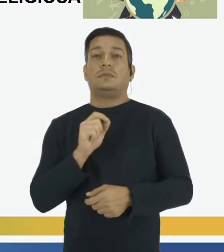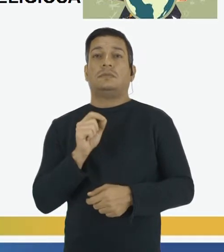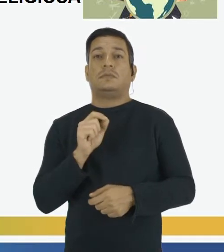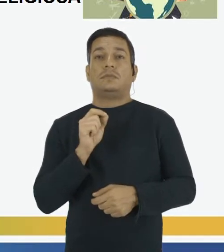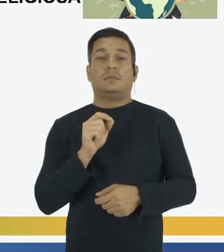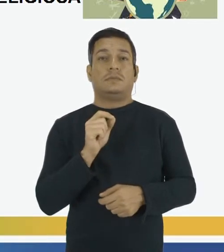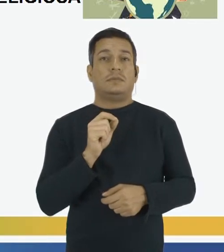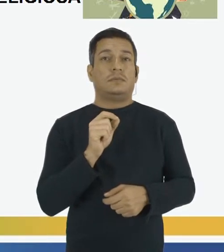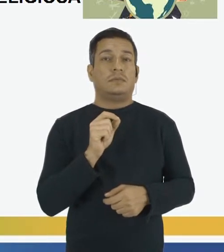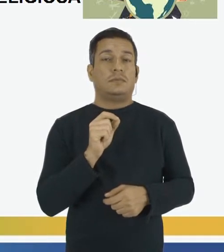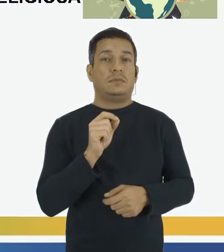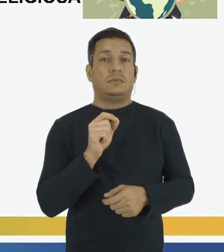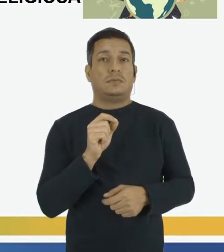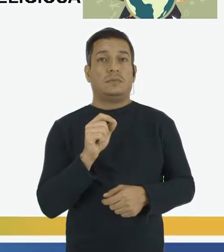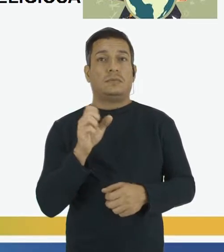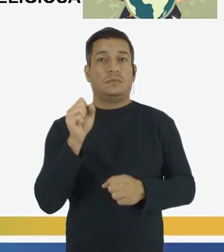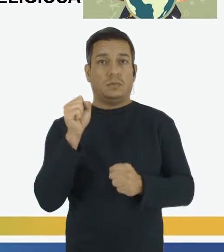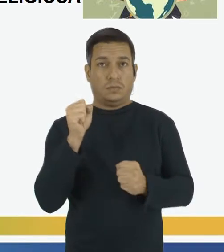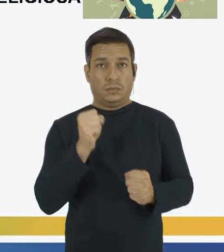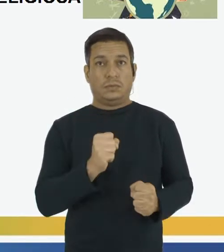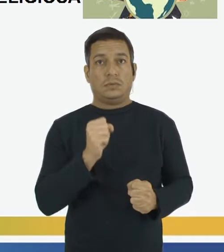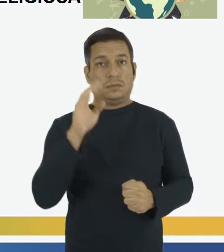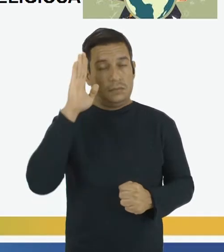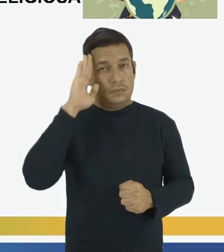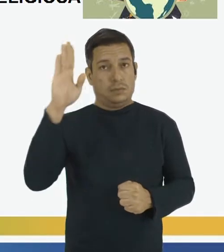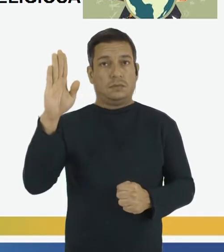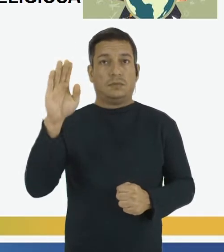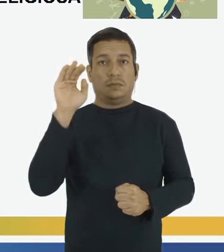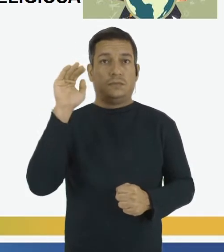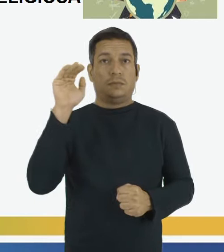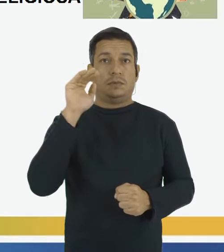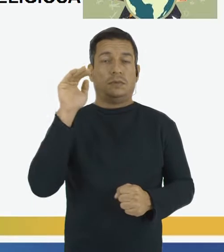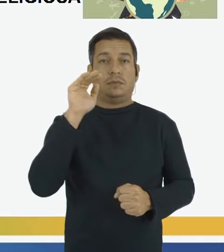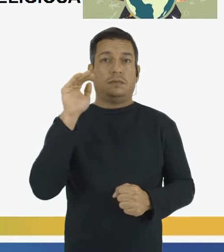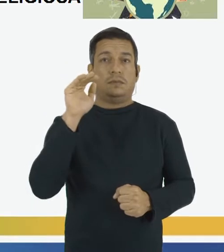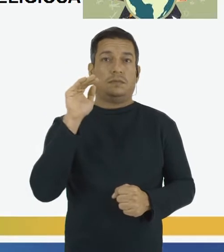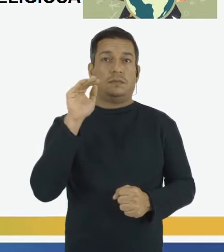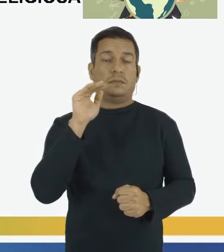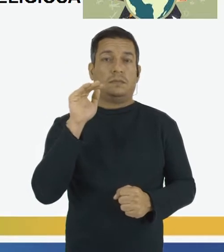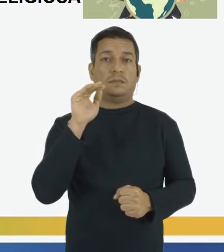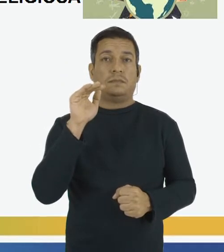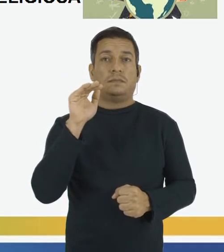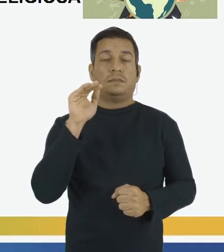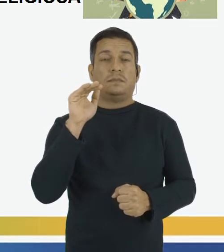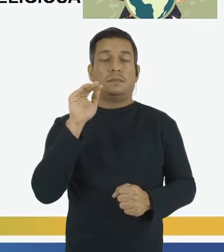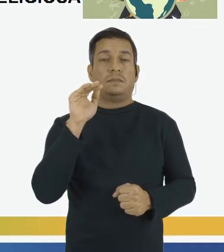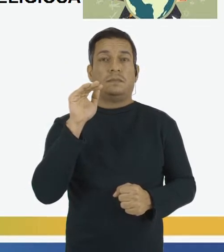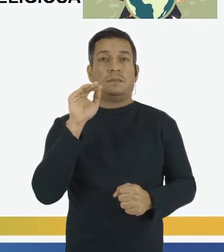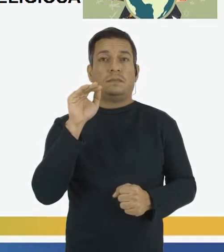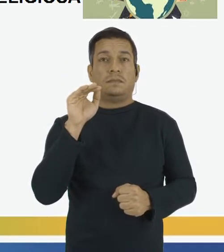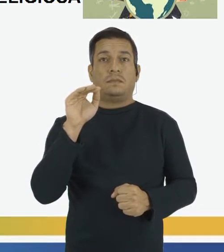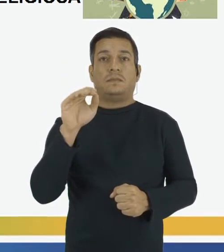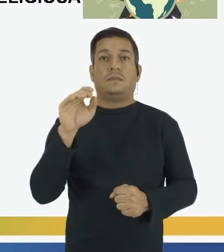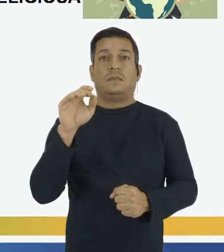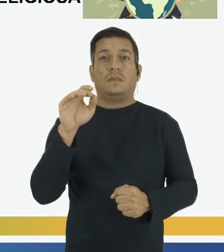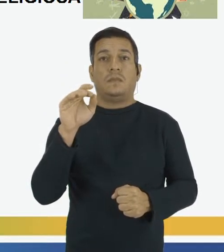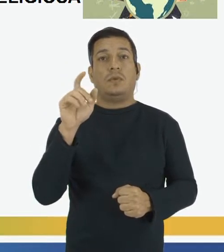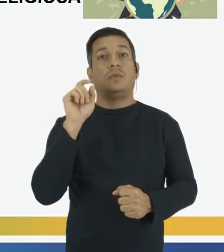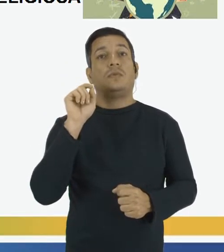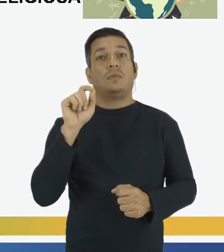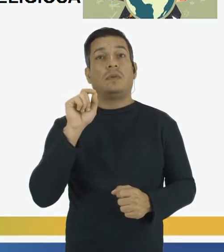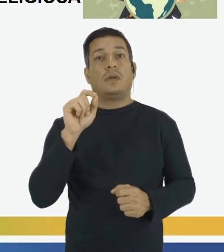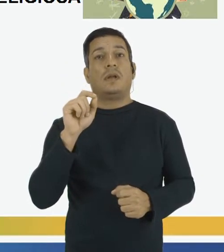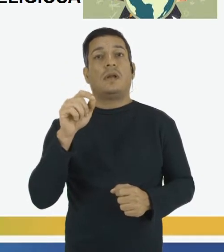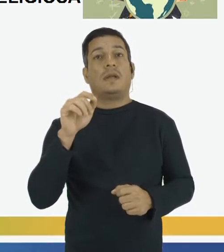como eu disse agorinha, de um poder ou princípio superior, sobrenatural, do